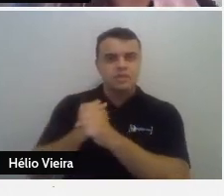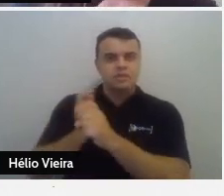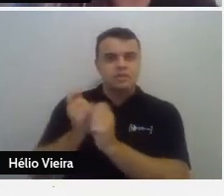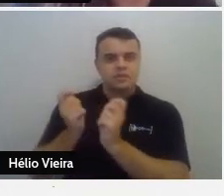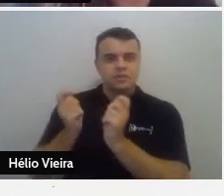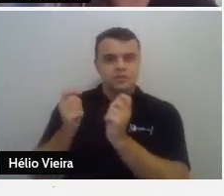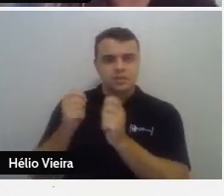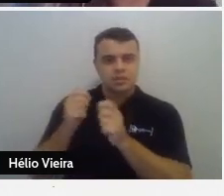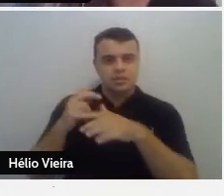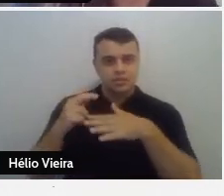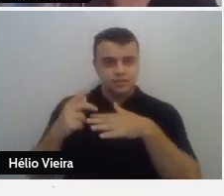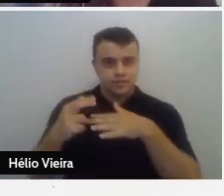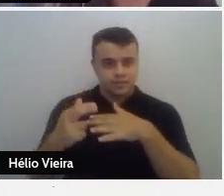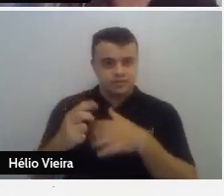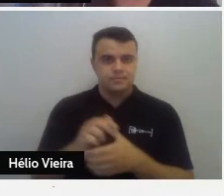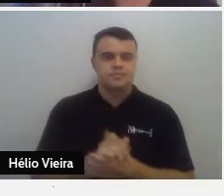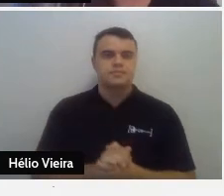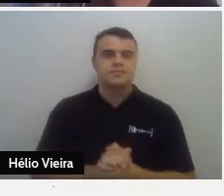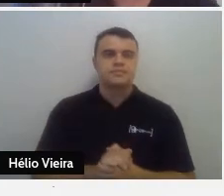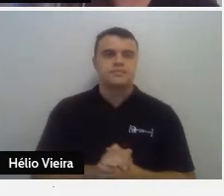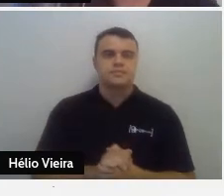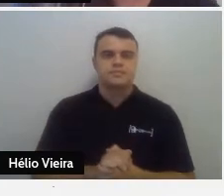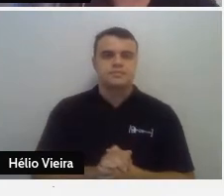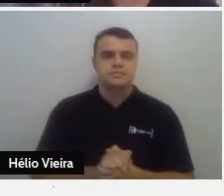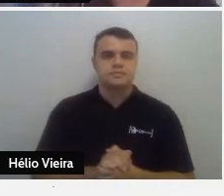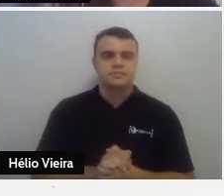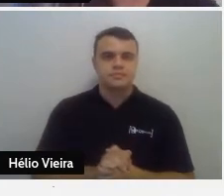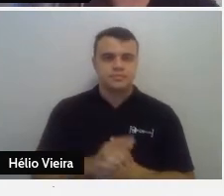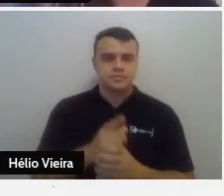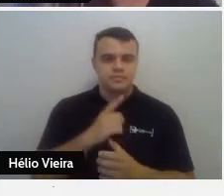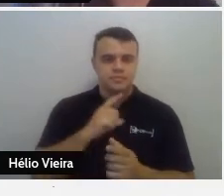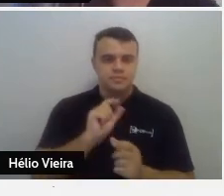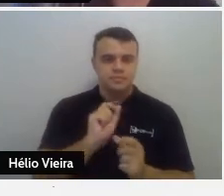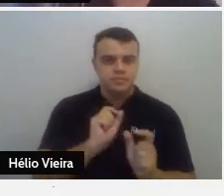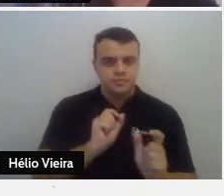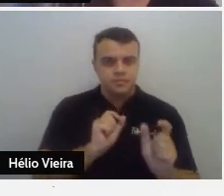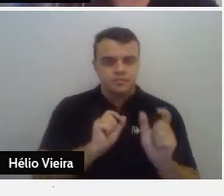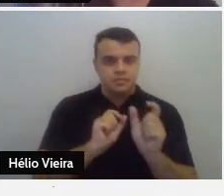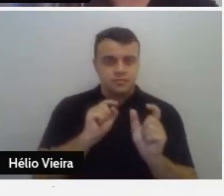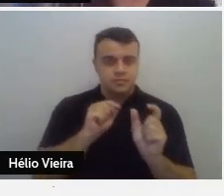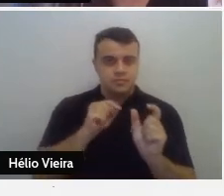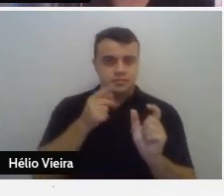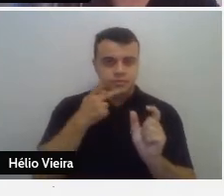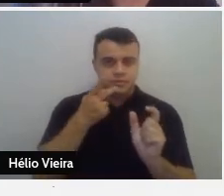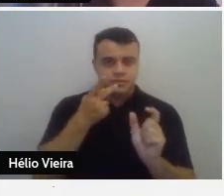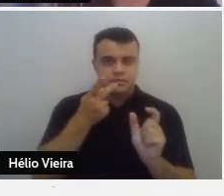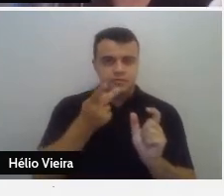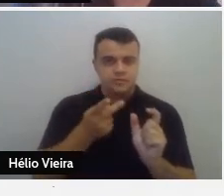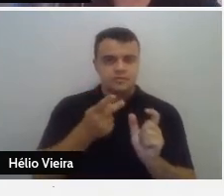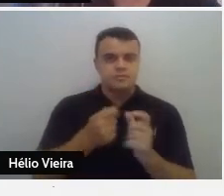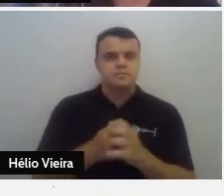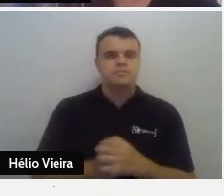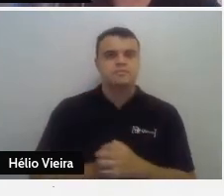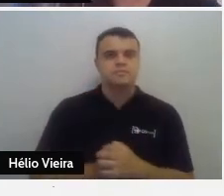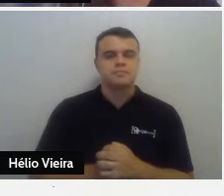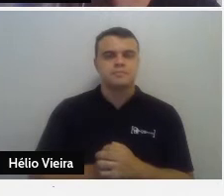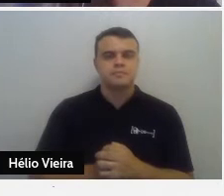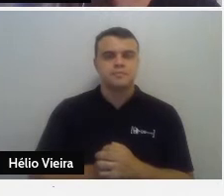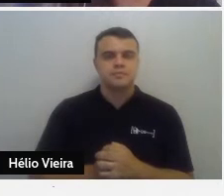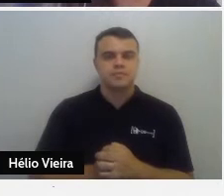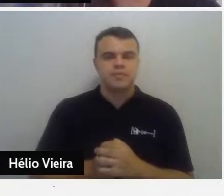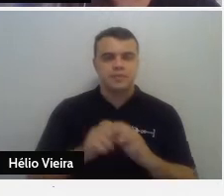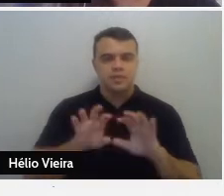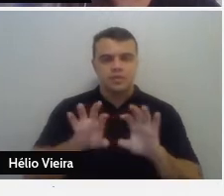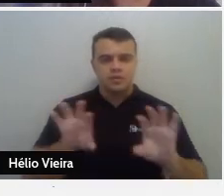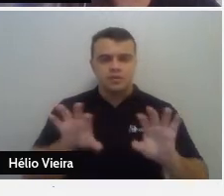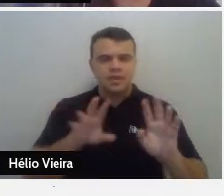de várias formas. Então aqui tem um pedacinho, né, que a gente colocou, tem dividido